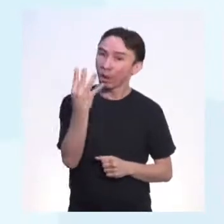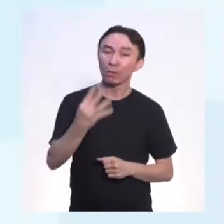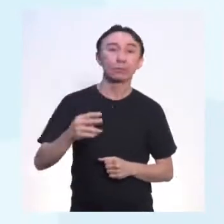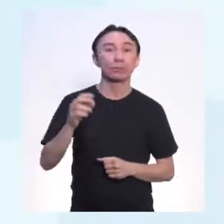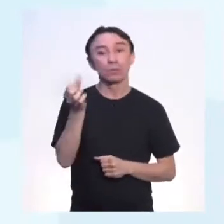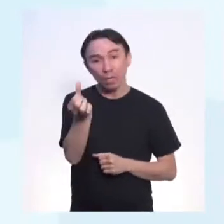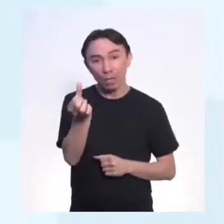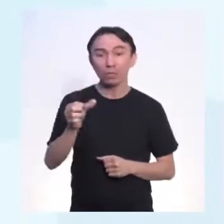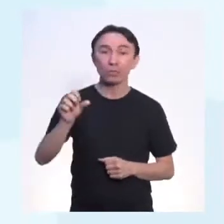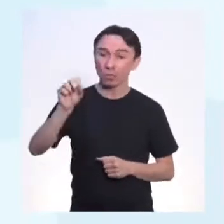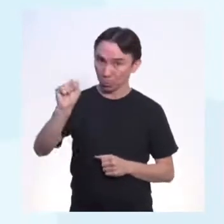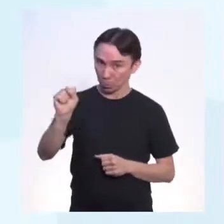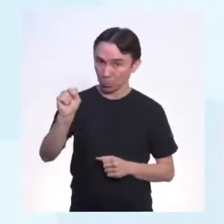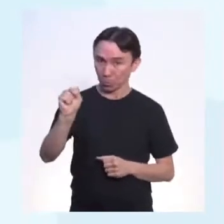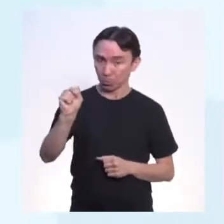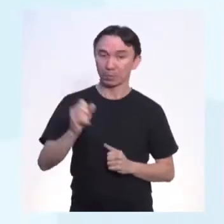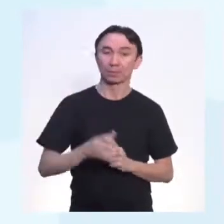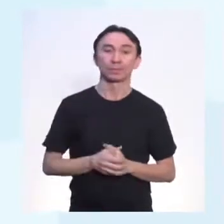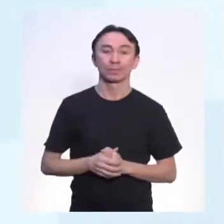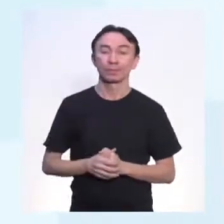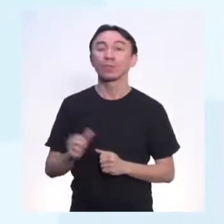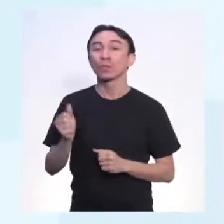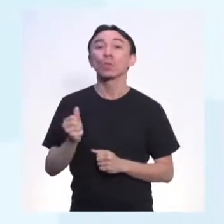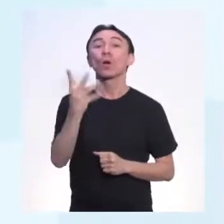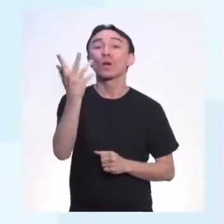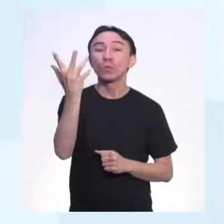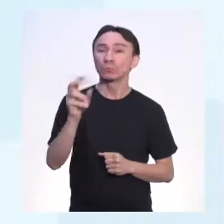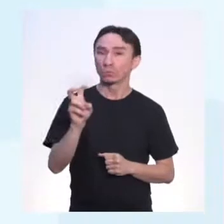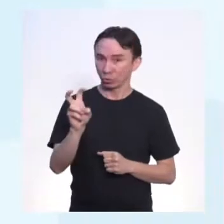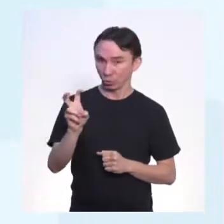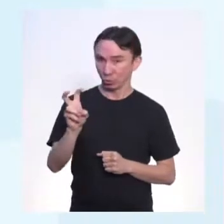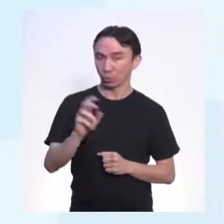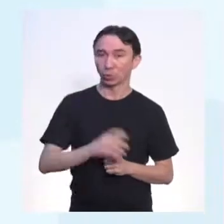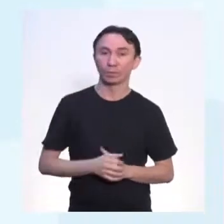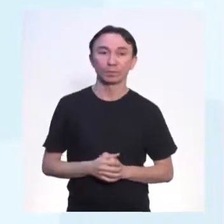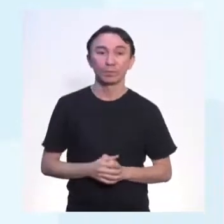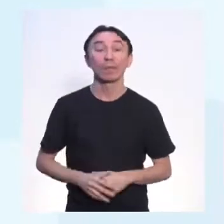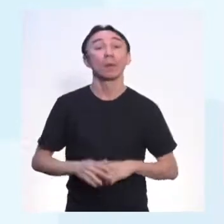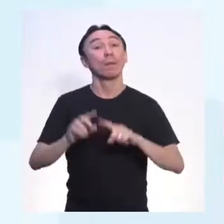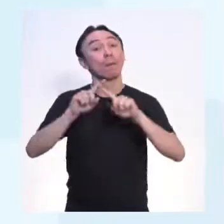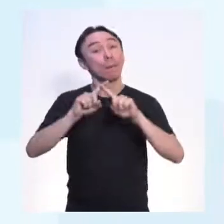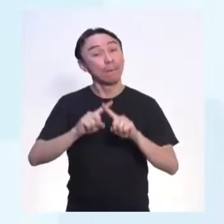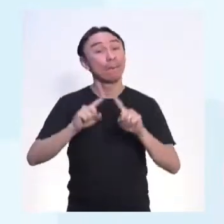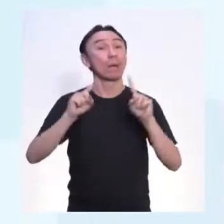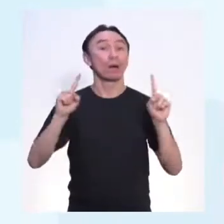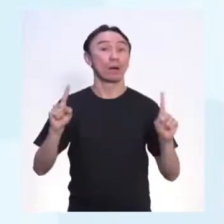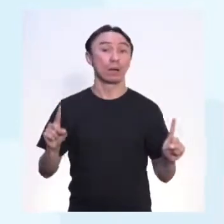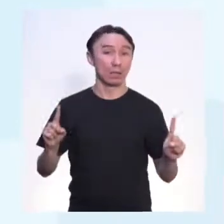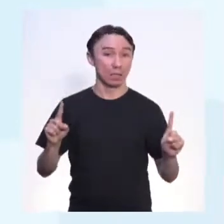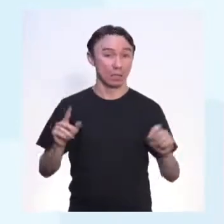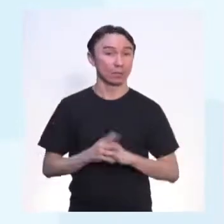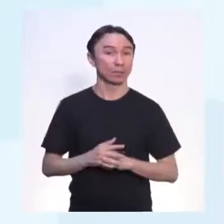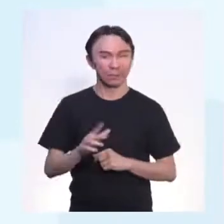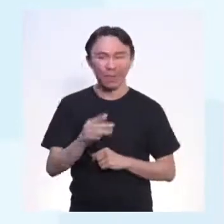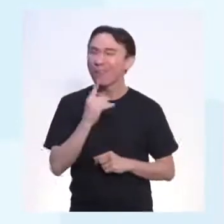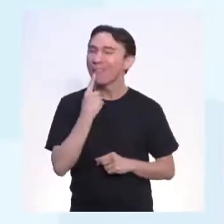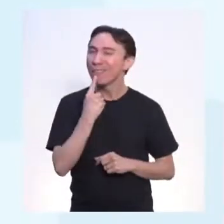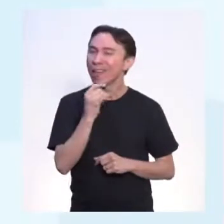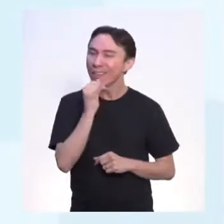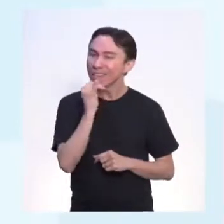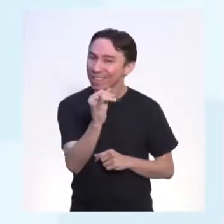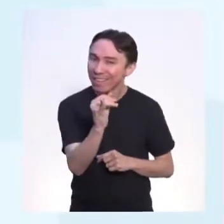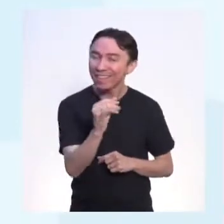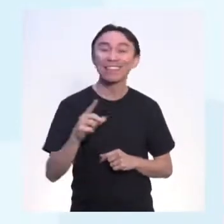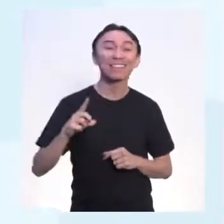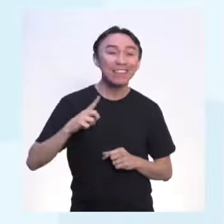4, 6 e 8. Total, 5. Porém, o que eu falei para vocês quando tem